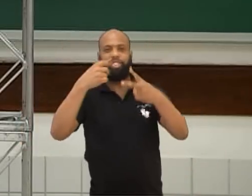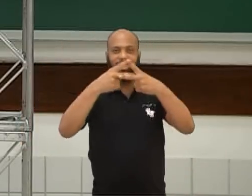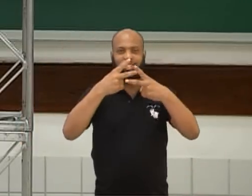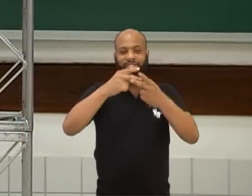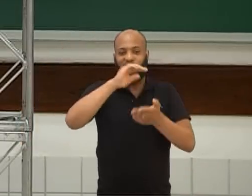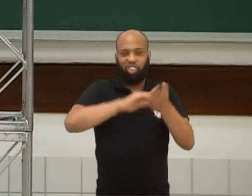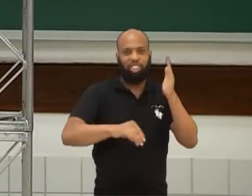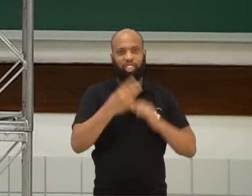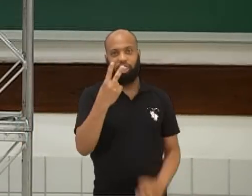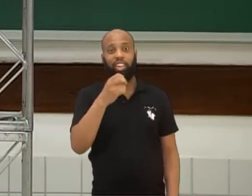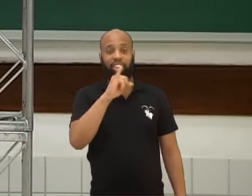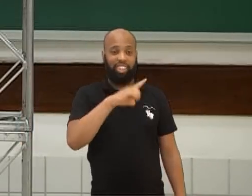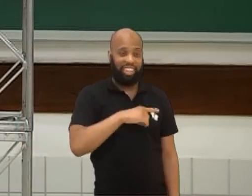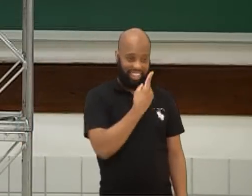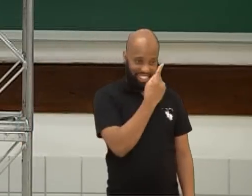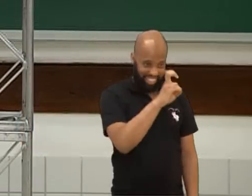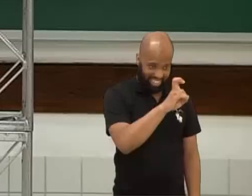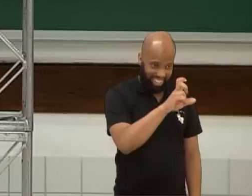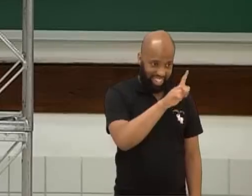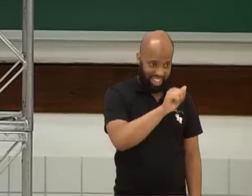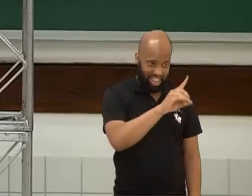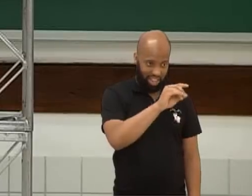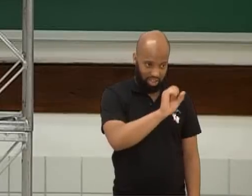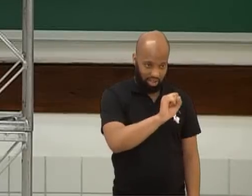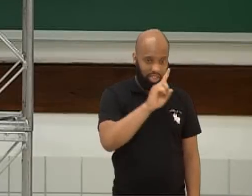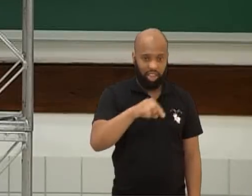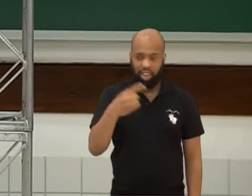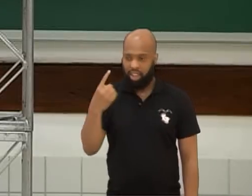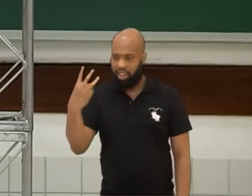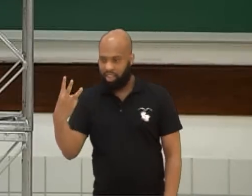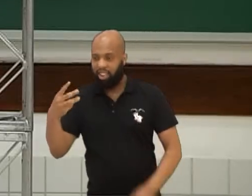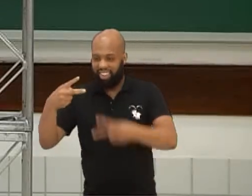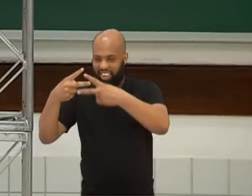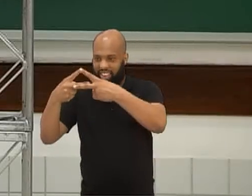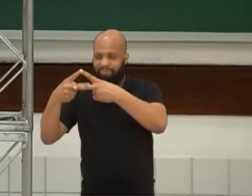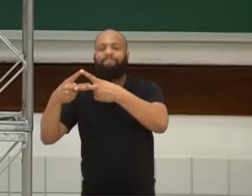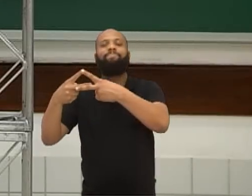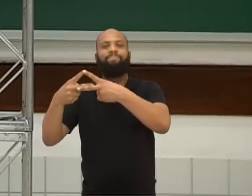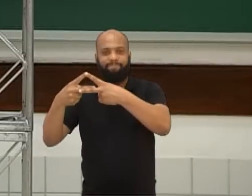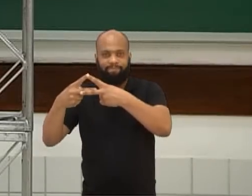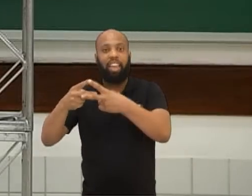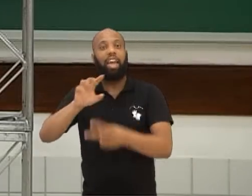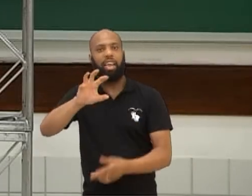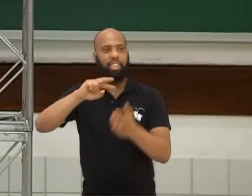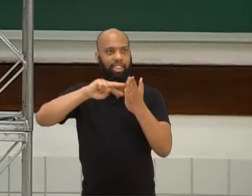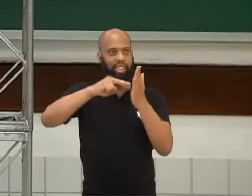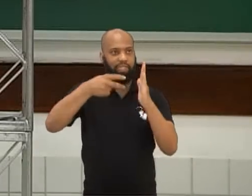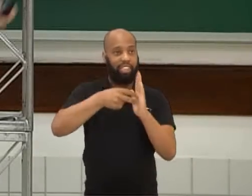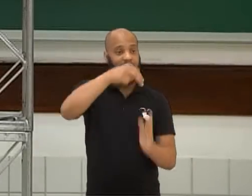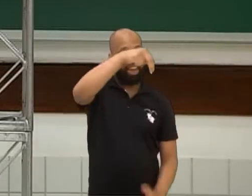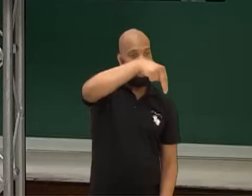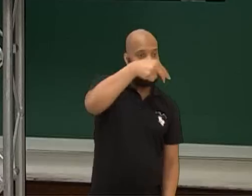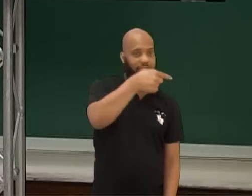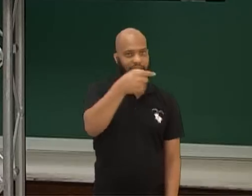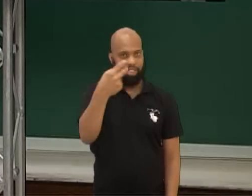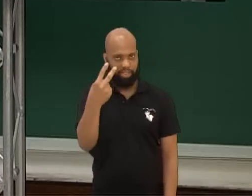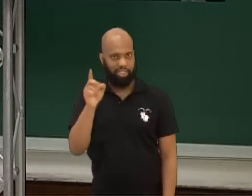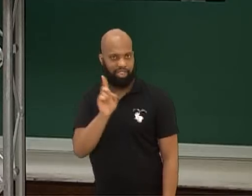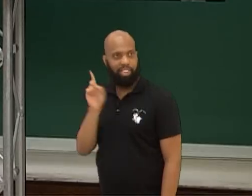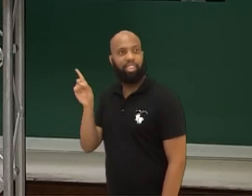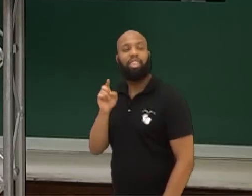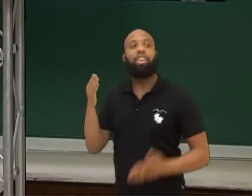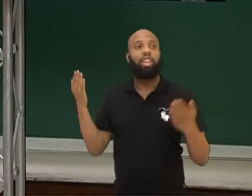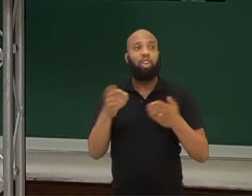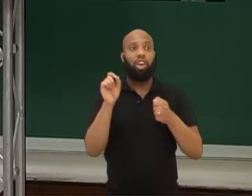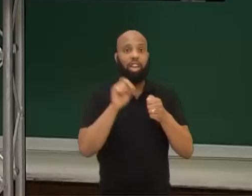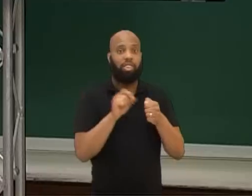2. Se são 15 lados, então são 13 triângulos. Tudo bem? É isso que significa esse n menos 2 aqui. E vamos